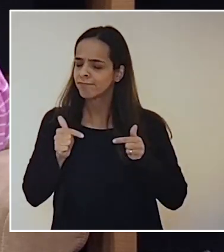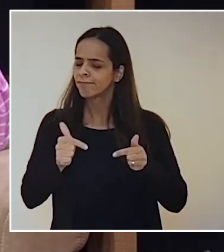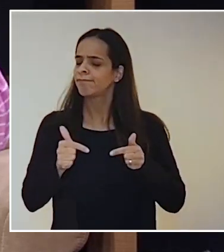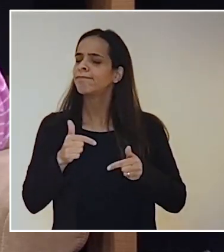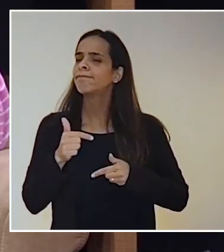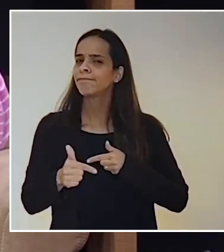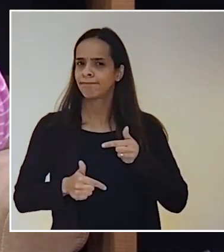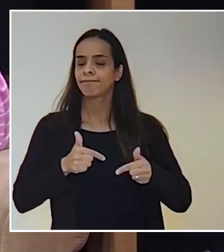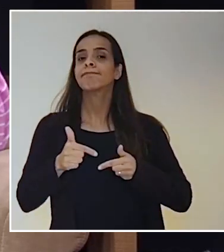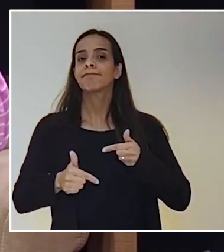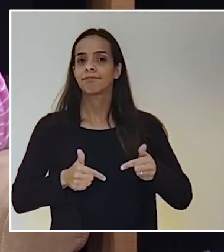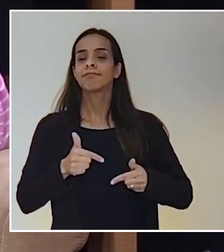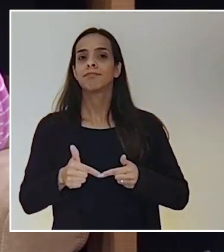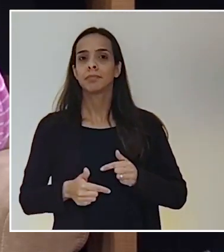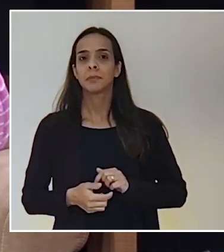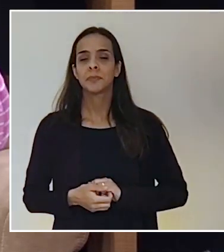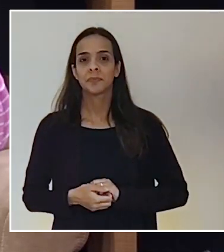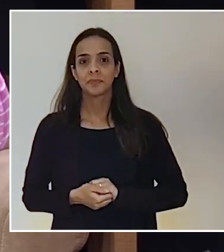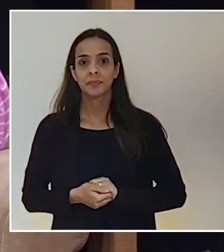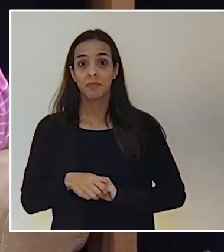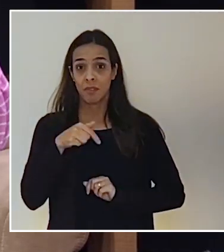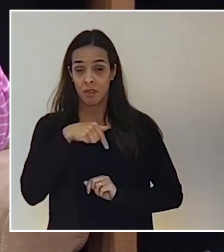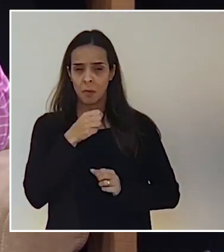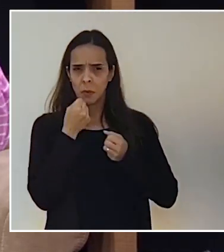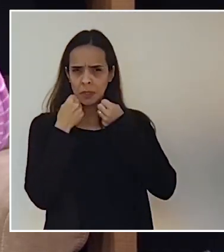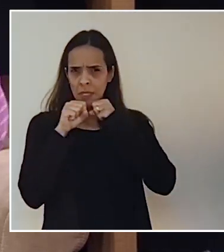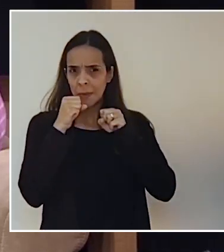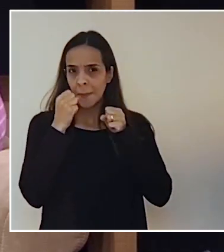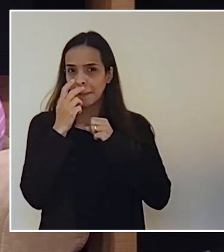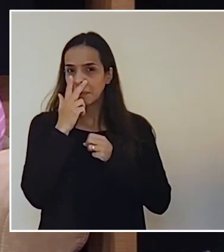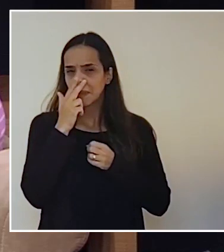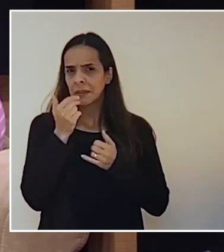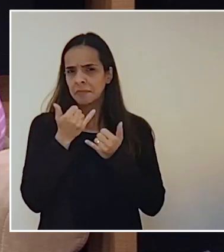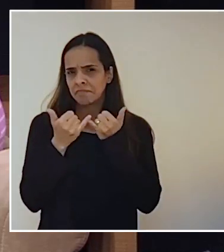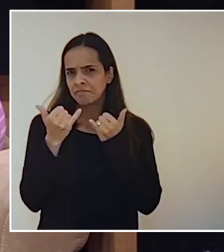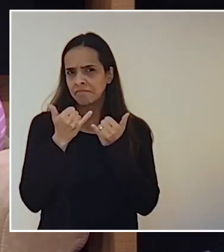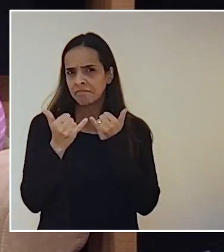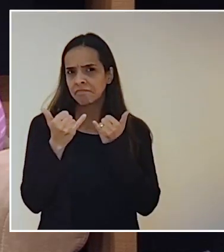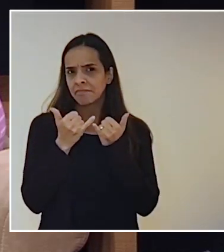Este salmo é uma espécie de síntese da nossa vida.